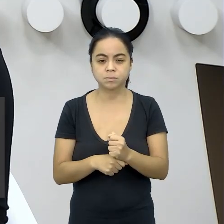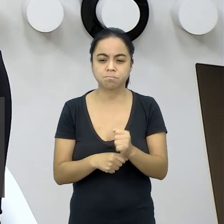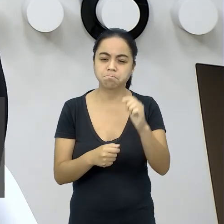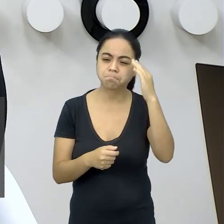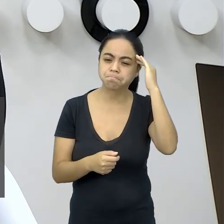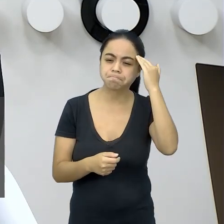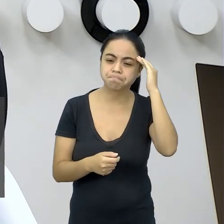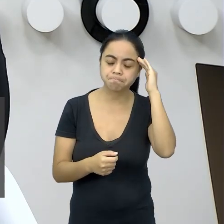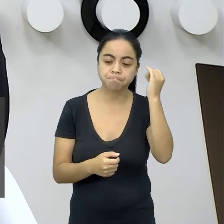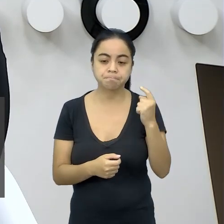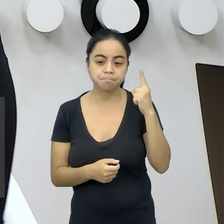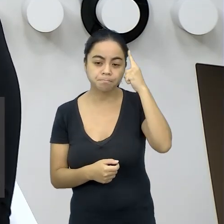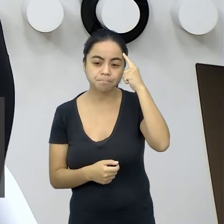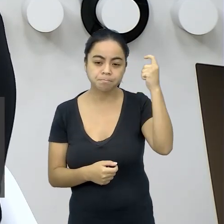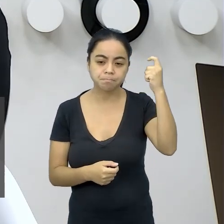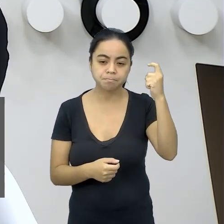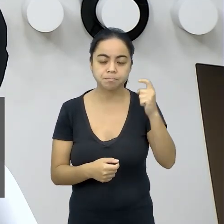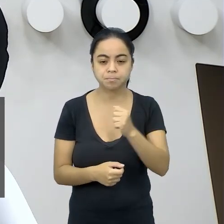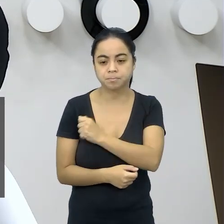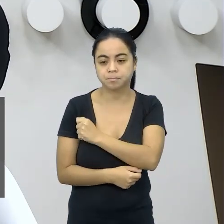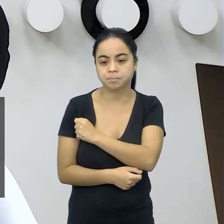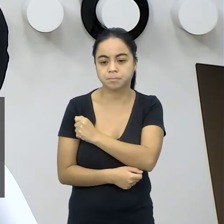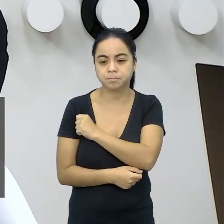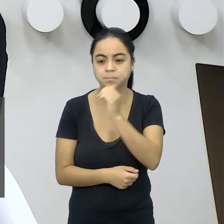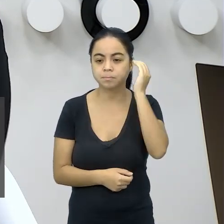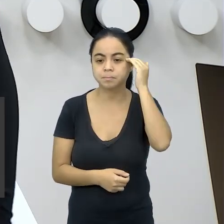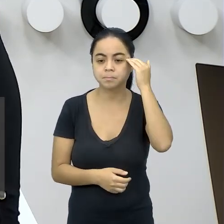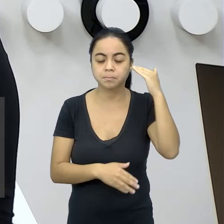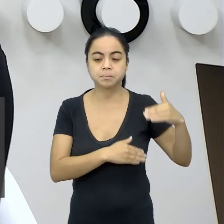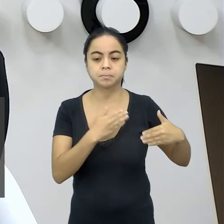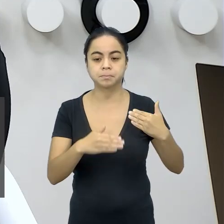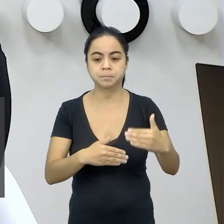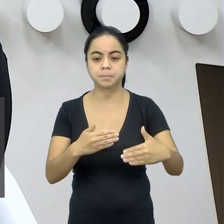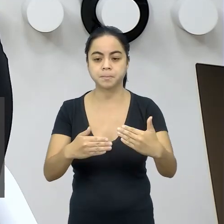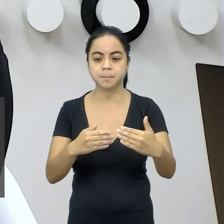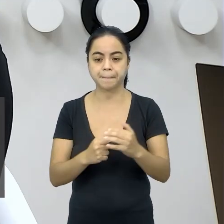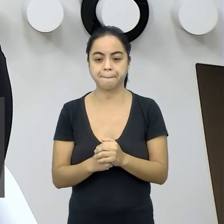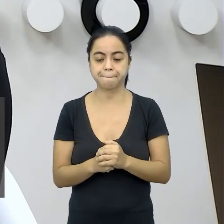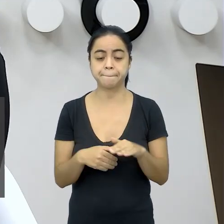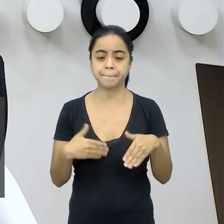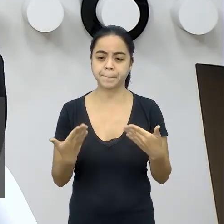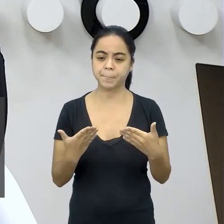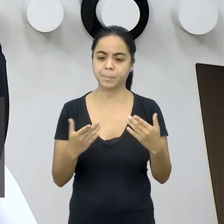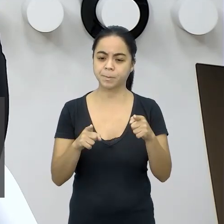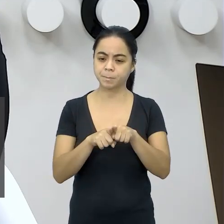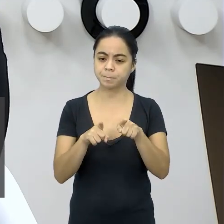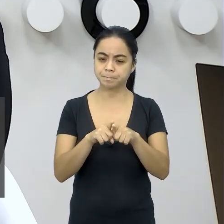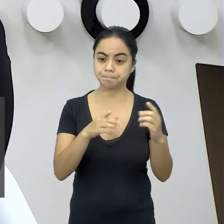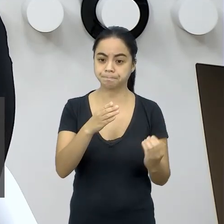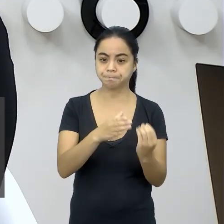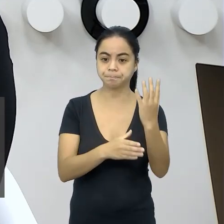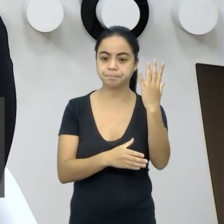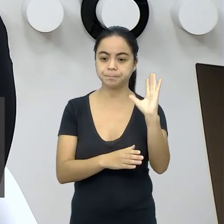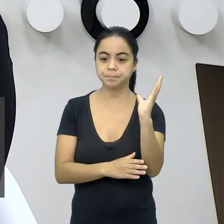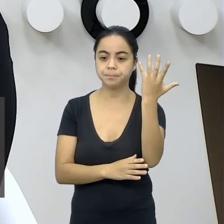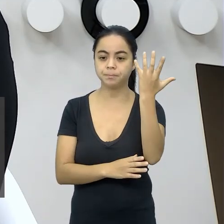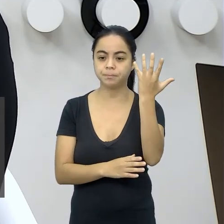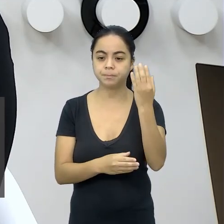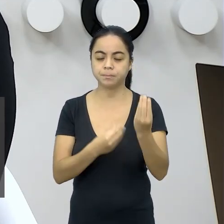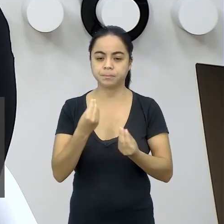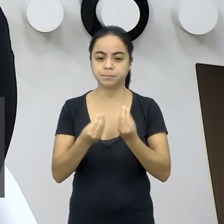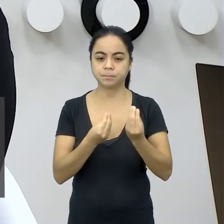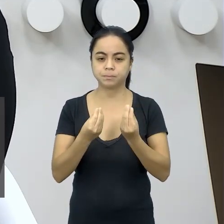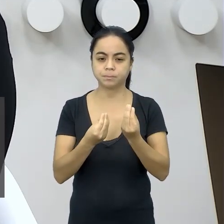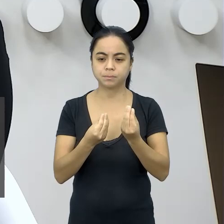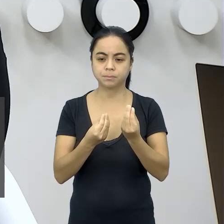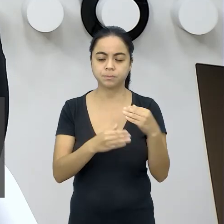das ideias, né, entre os estudantes que vão acontecer aí nesse processo. Então, fenômenos também, os processos